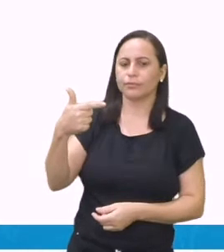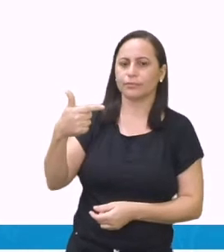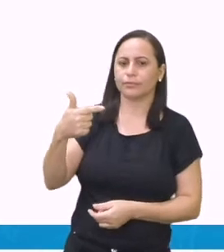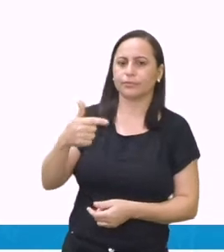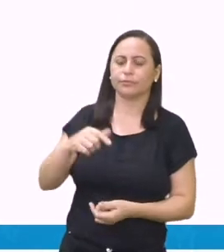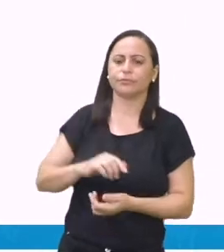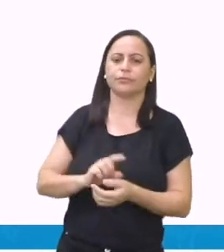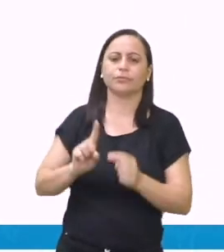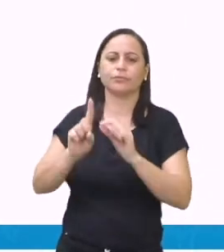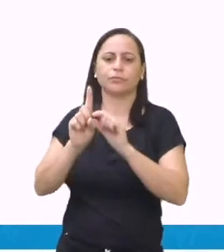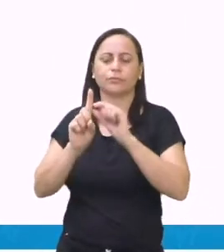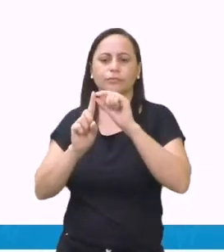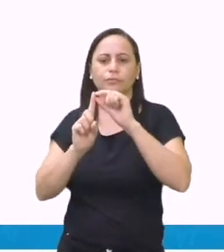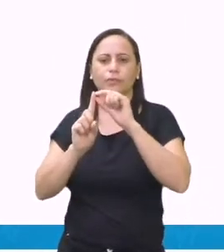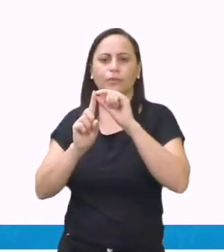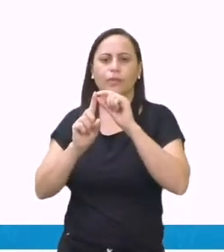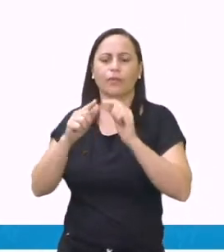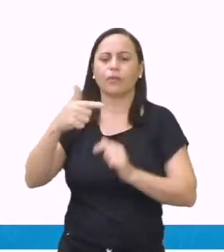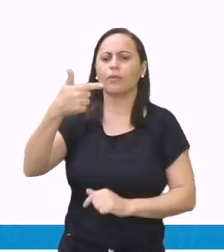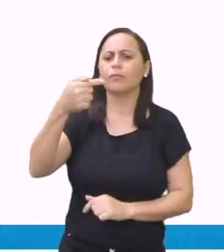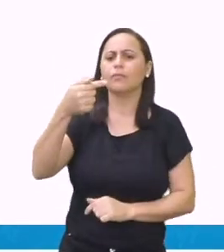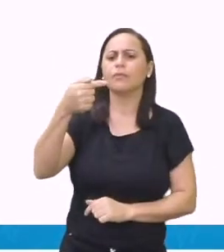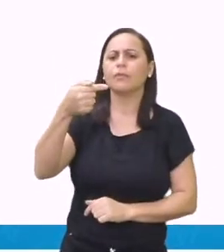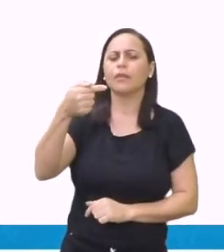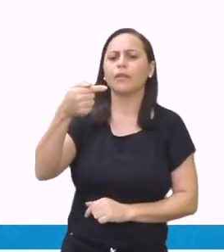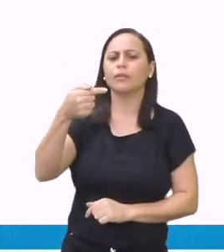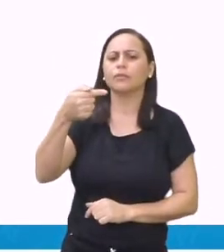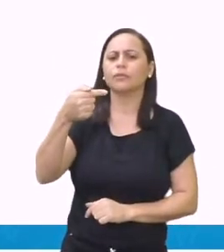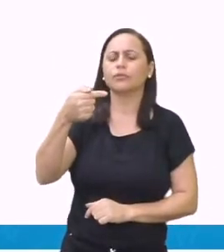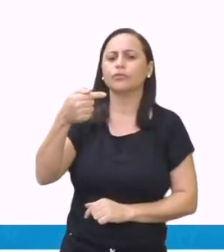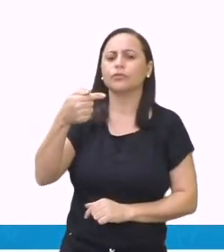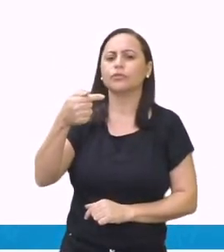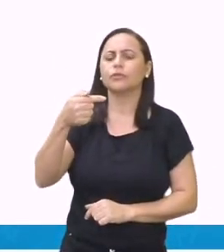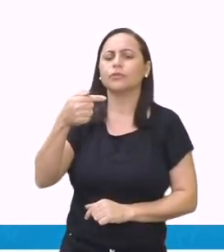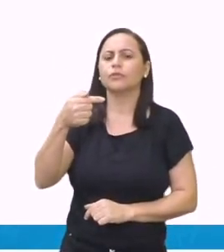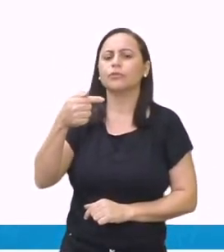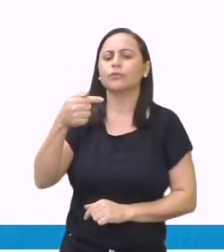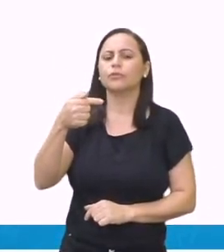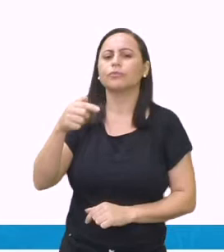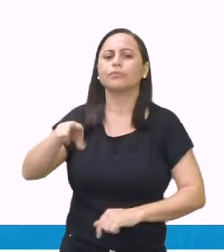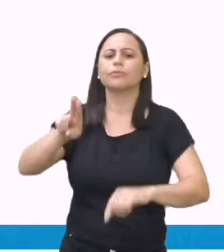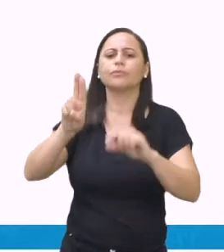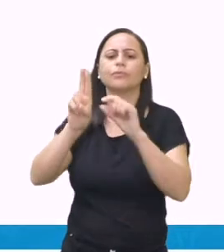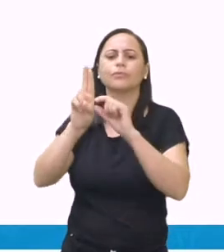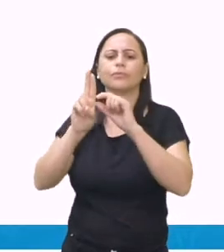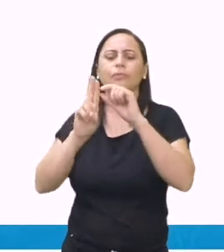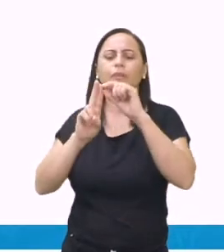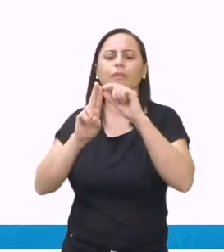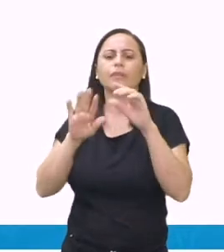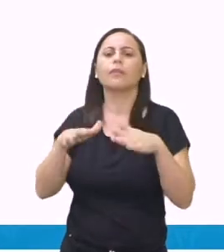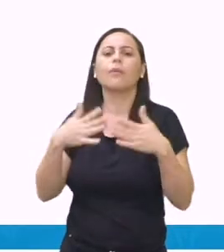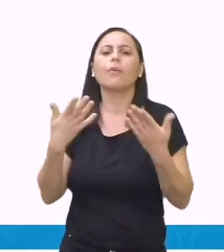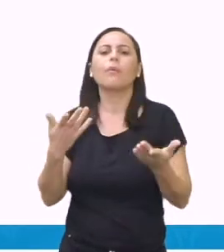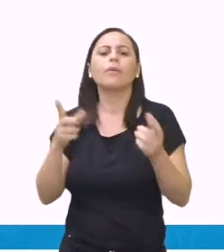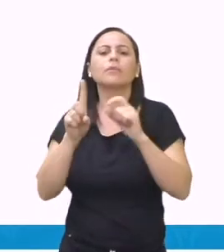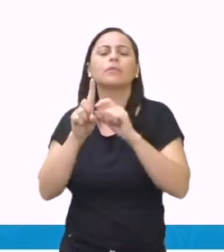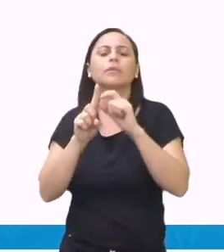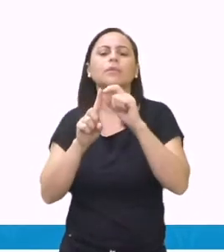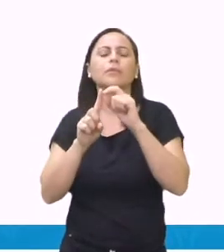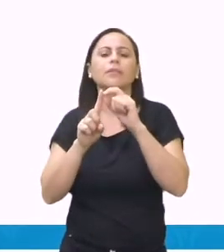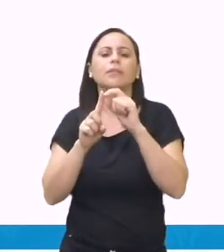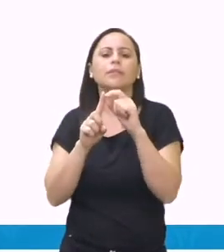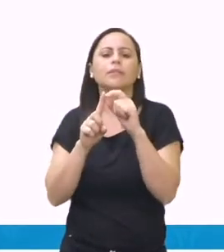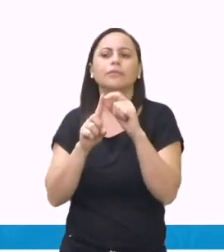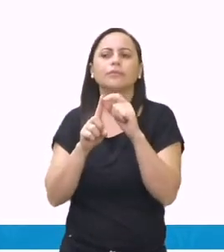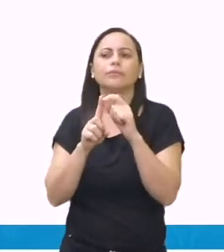Isso mesmo. E o 7? Eu tenho 7 dezenas. Quantas unidades eu tenho?